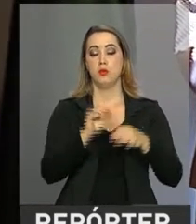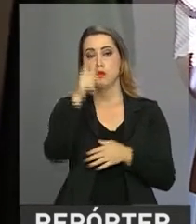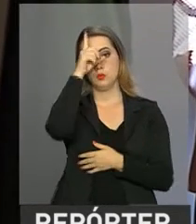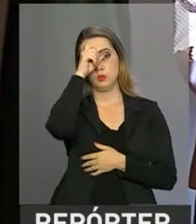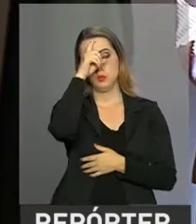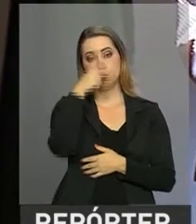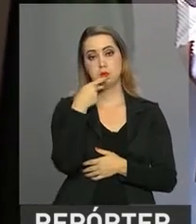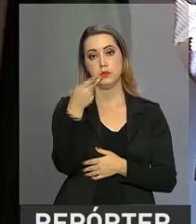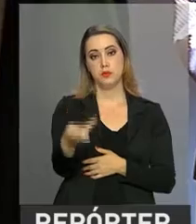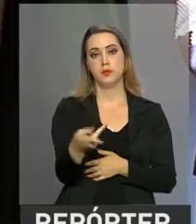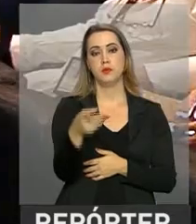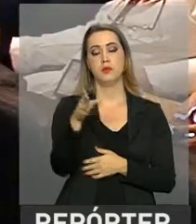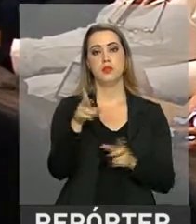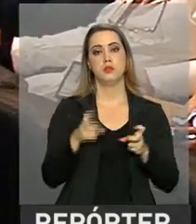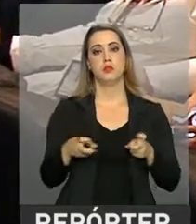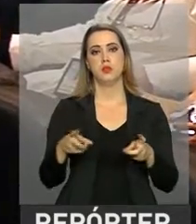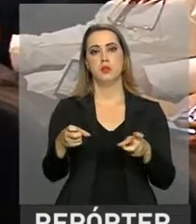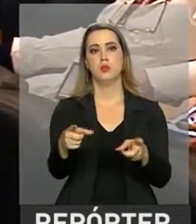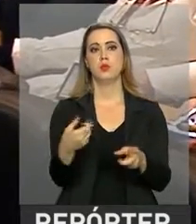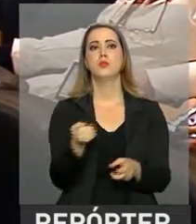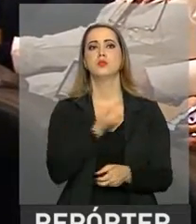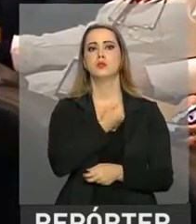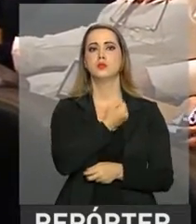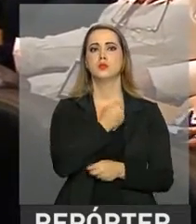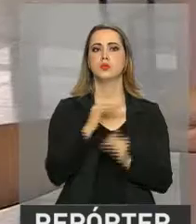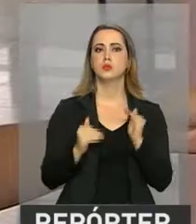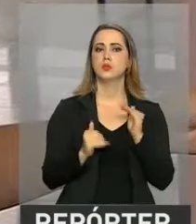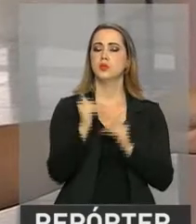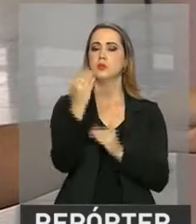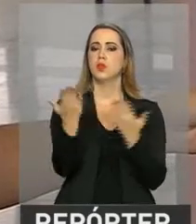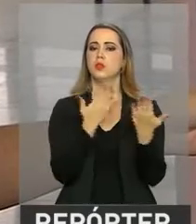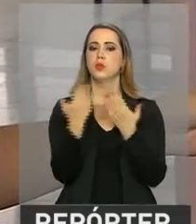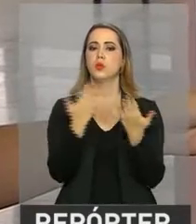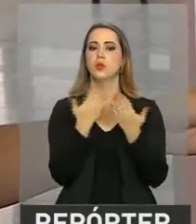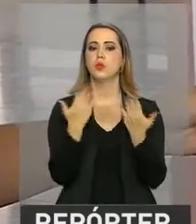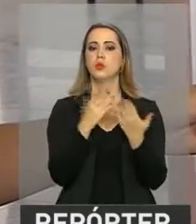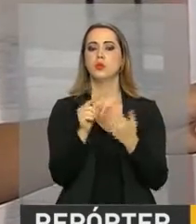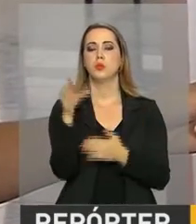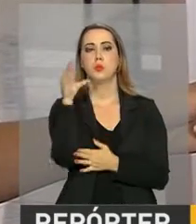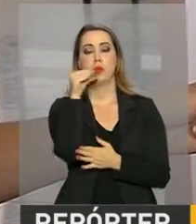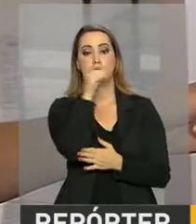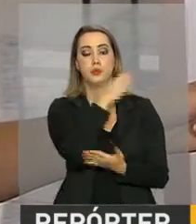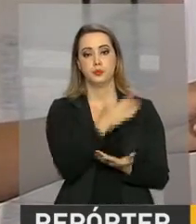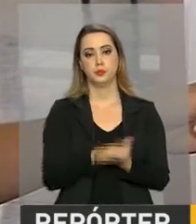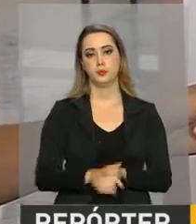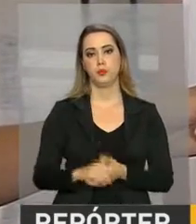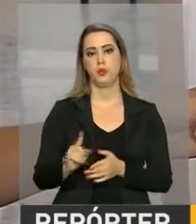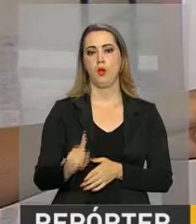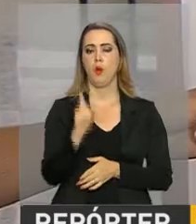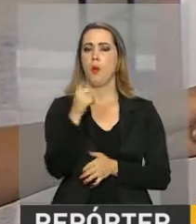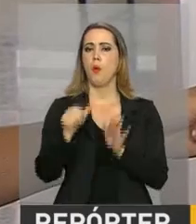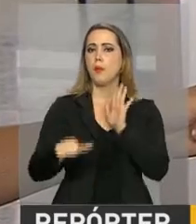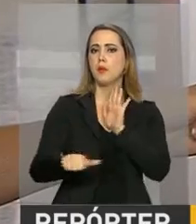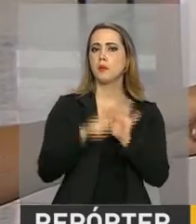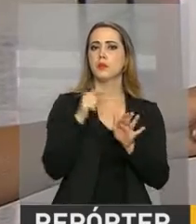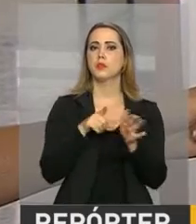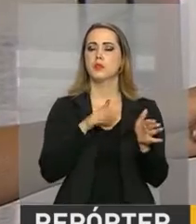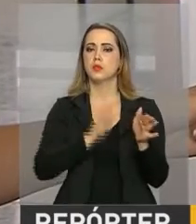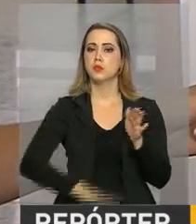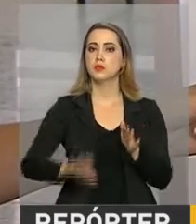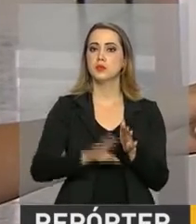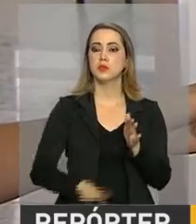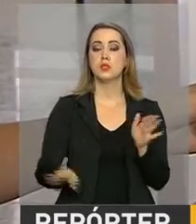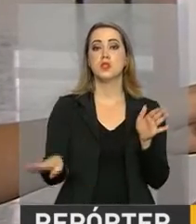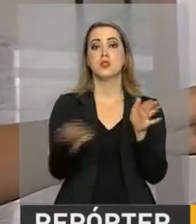de cura do câncer em criança é maior do que em adulto. São vários desafios. O primeiro desafio é que a criança chegue ao centro de tratamento